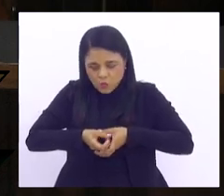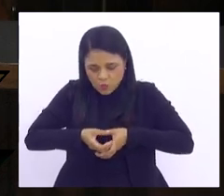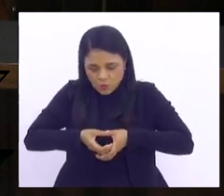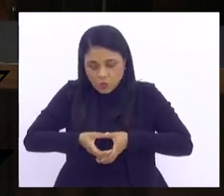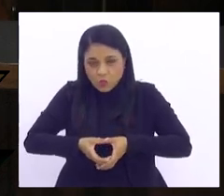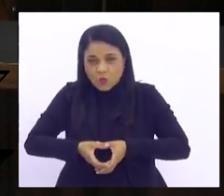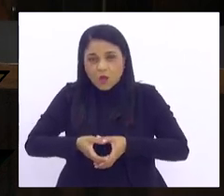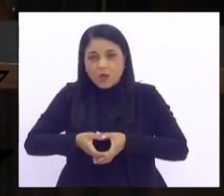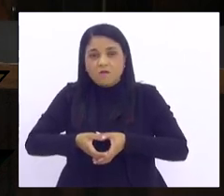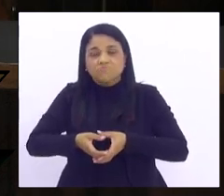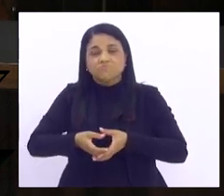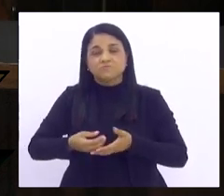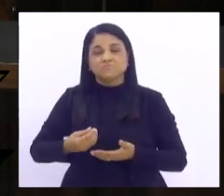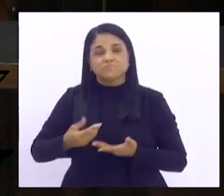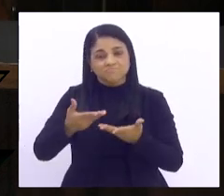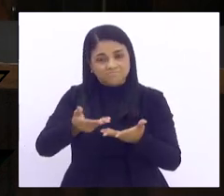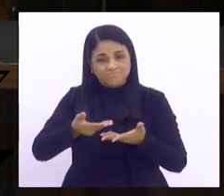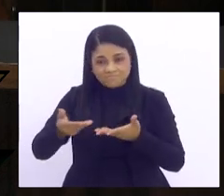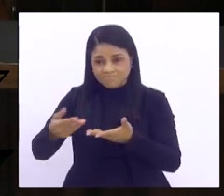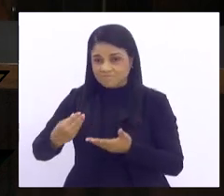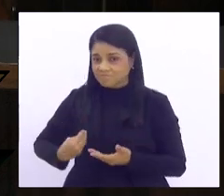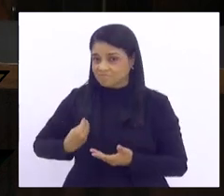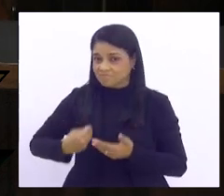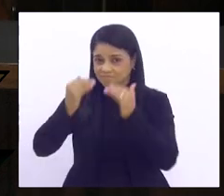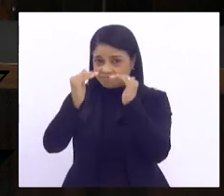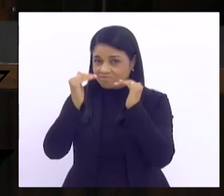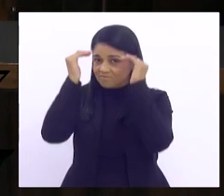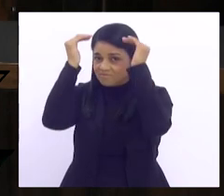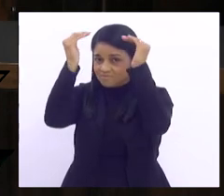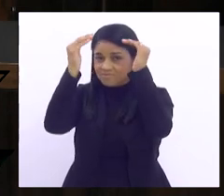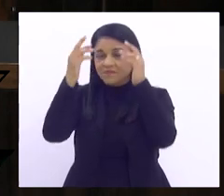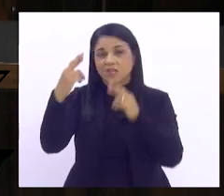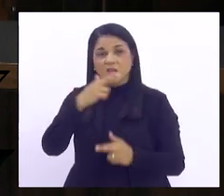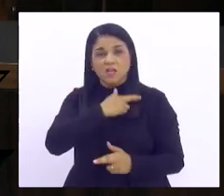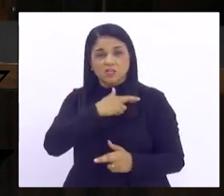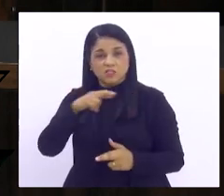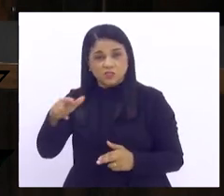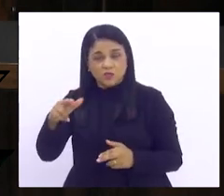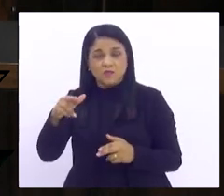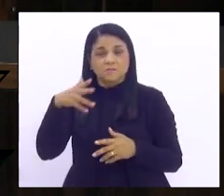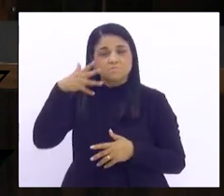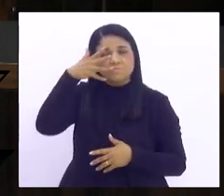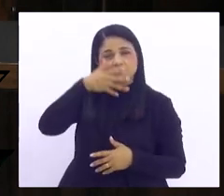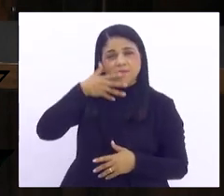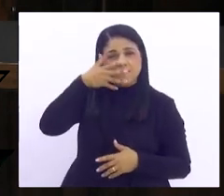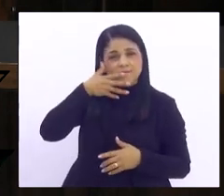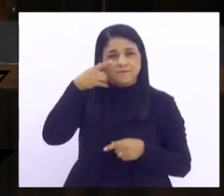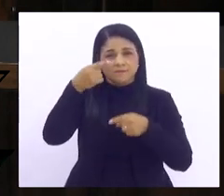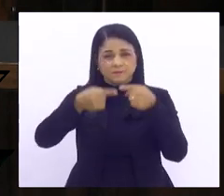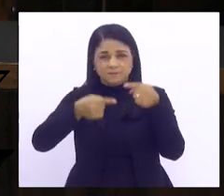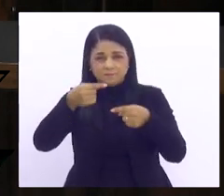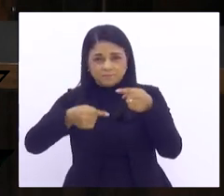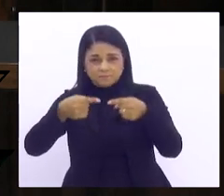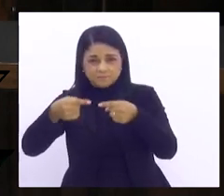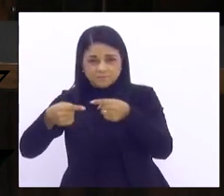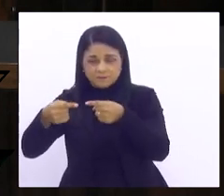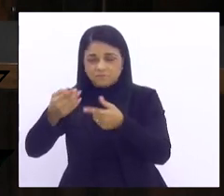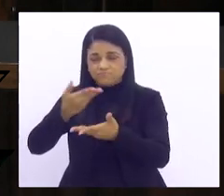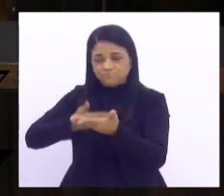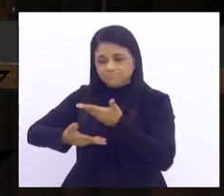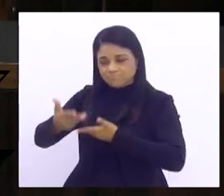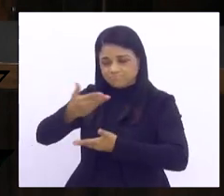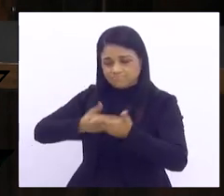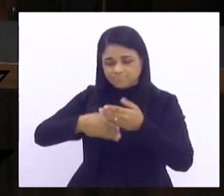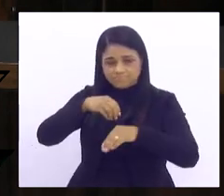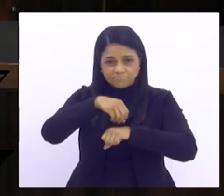autoridades eclesiais e especialistas que, com suas palestras, debates e compartilhamento